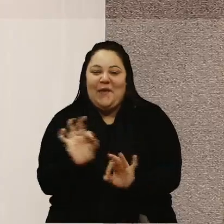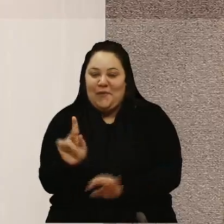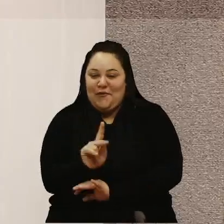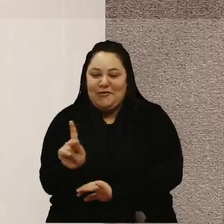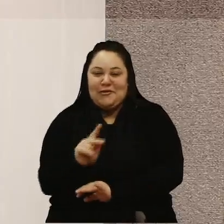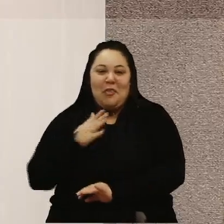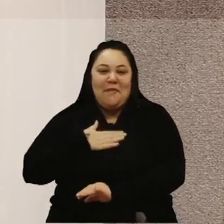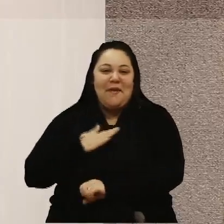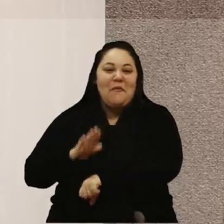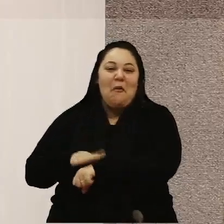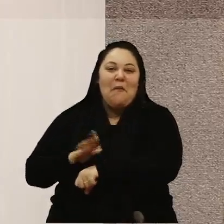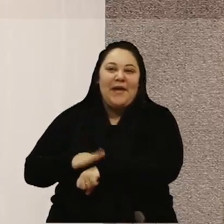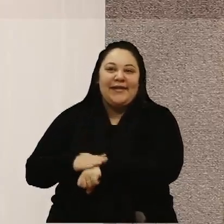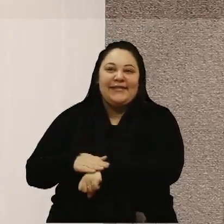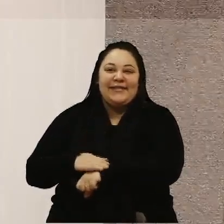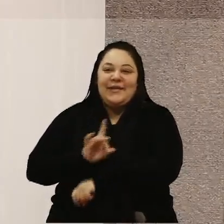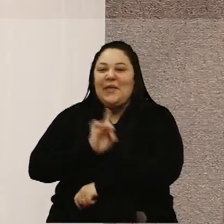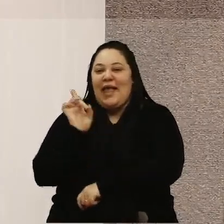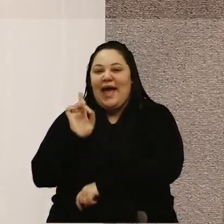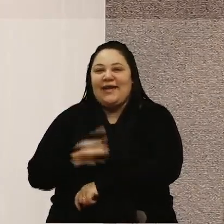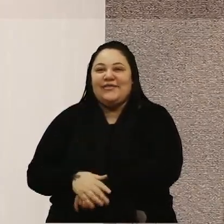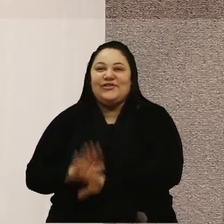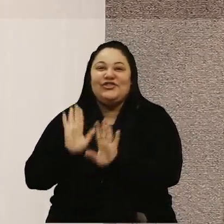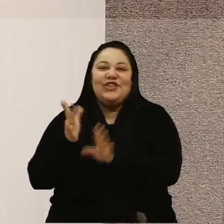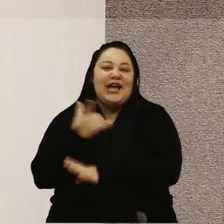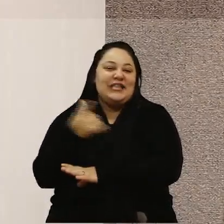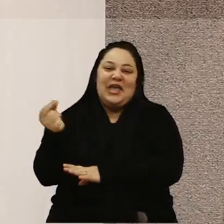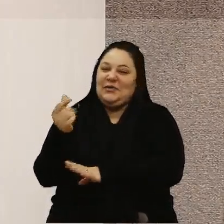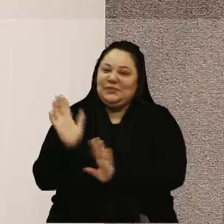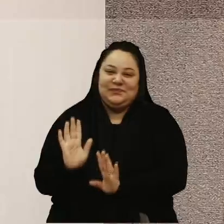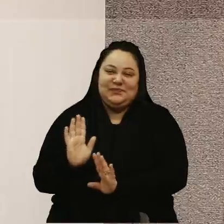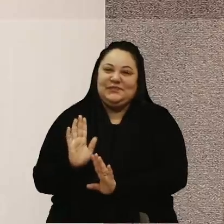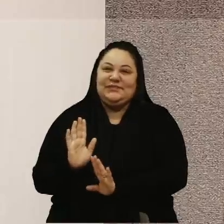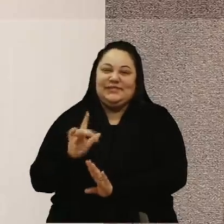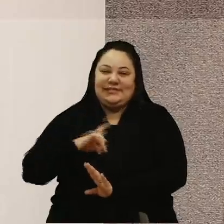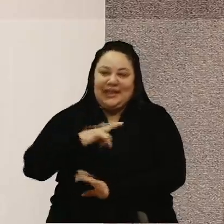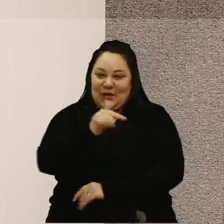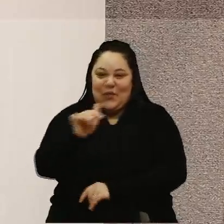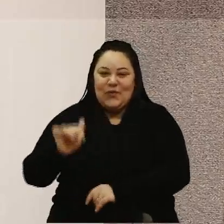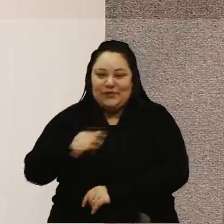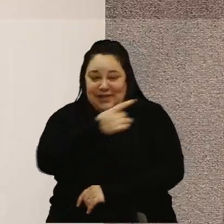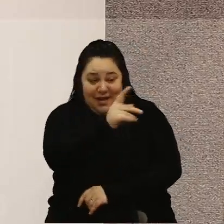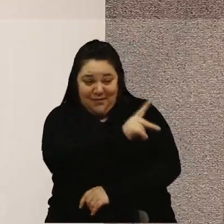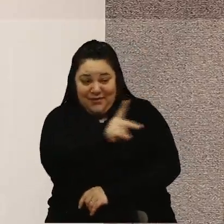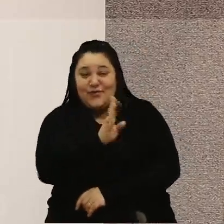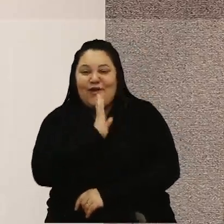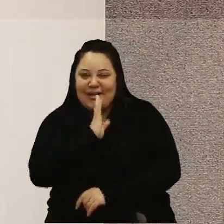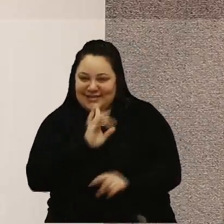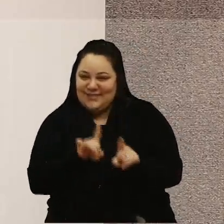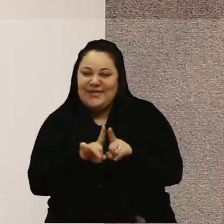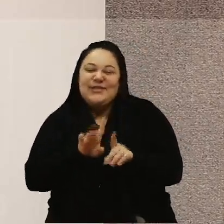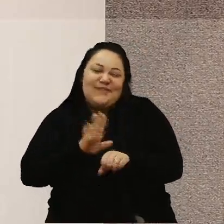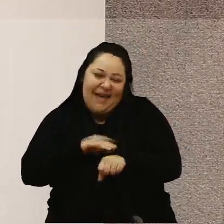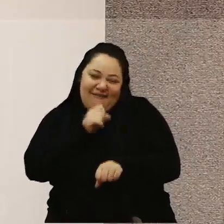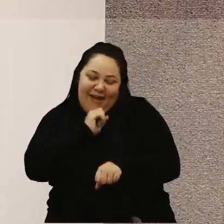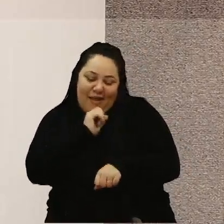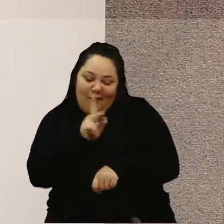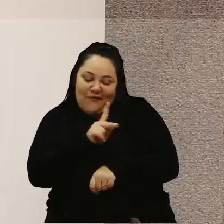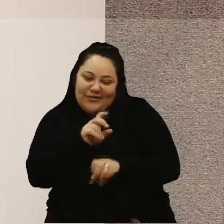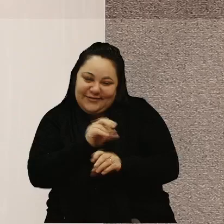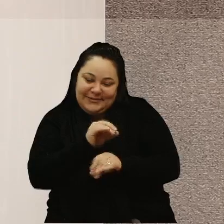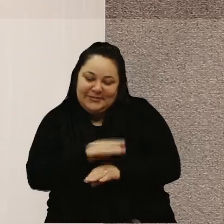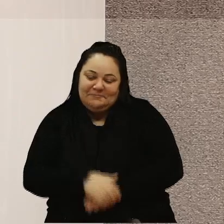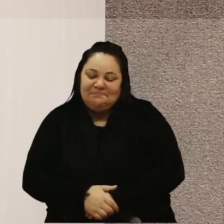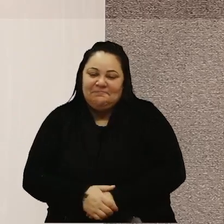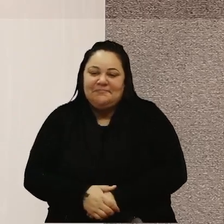época estão lá, né? Viraram lendas, professor Edevaldo e outros aí que as profs certamente conhecem. Mas, presidente, eu quero hoje fazer um